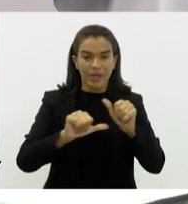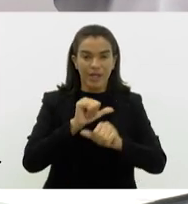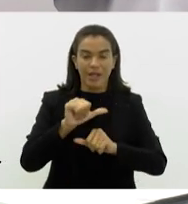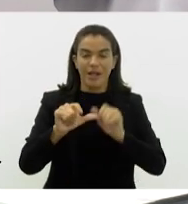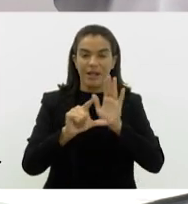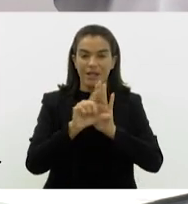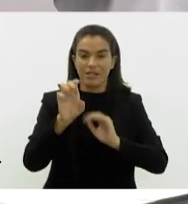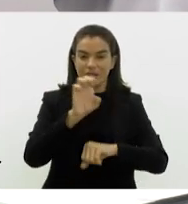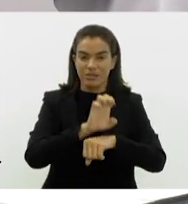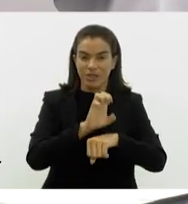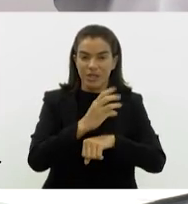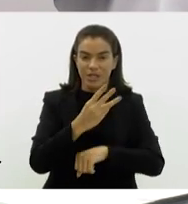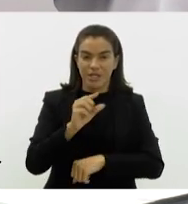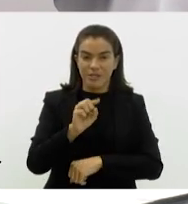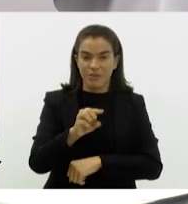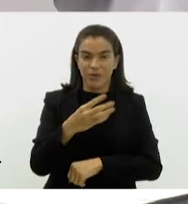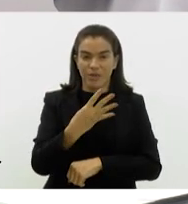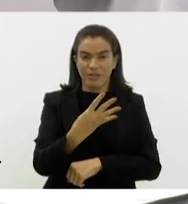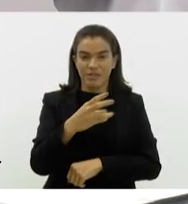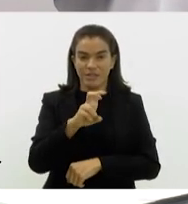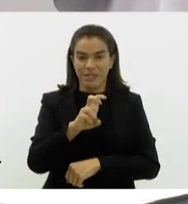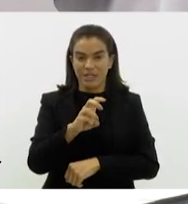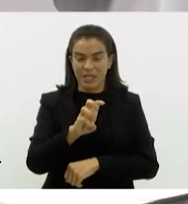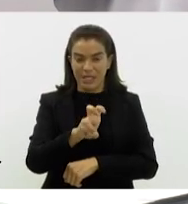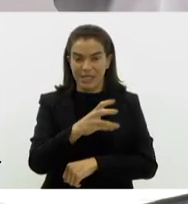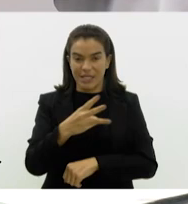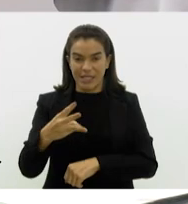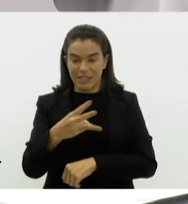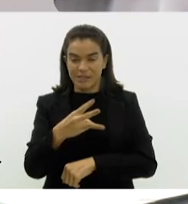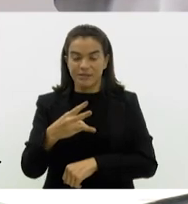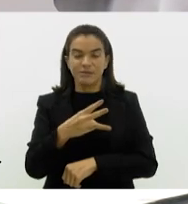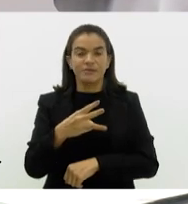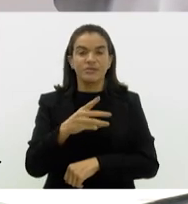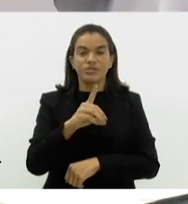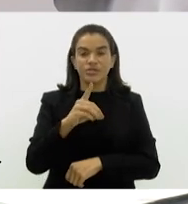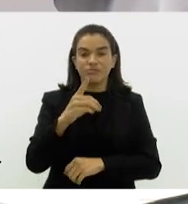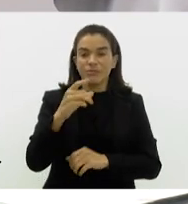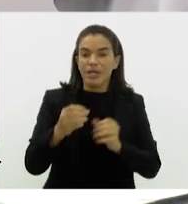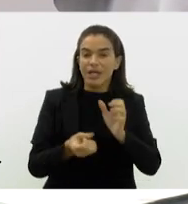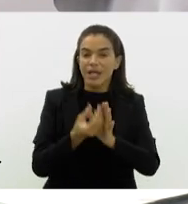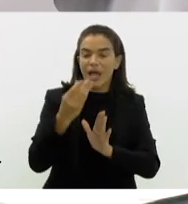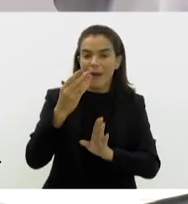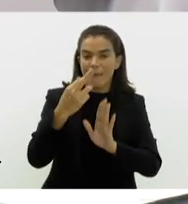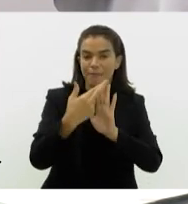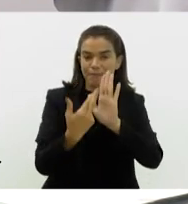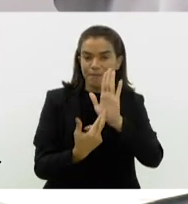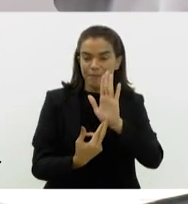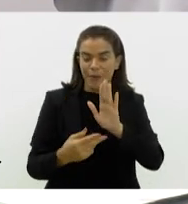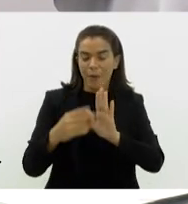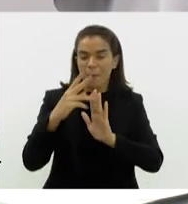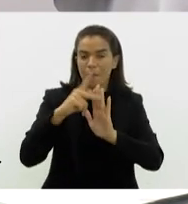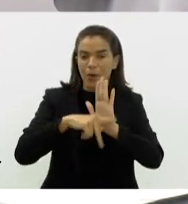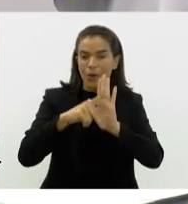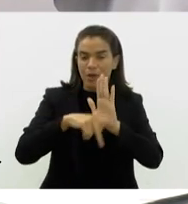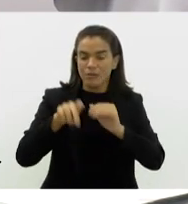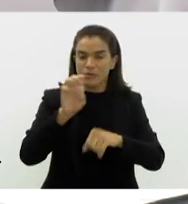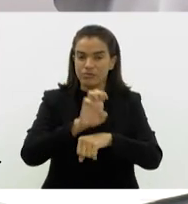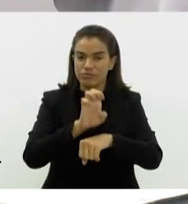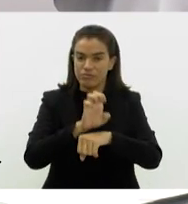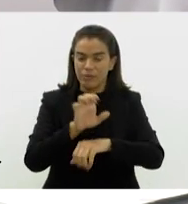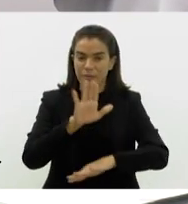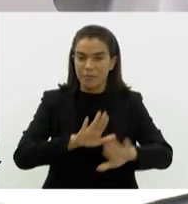Estadual 3.433, de 30 de junho de 2000, para criar diretrizes para o Programa Estadual de Prevenção